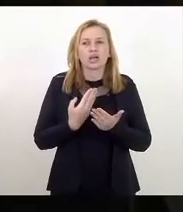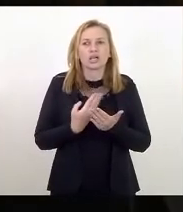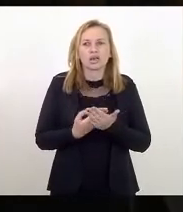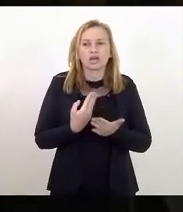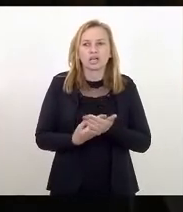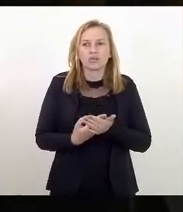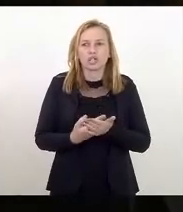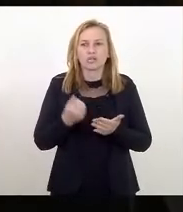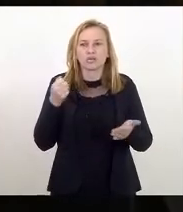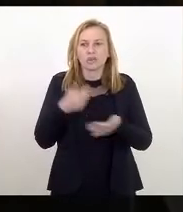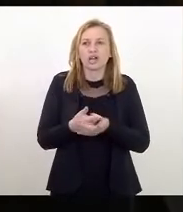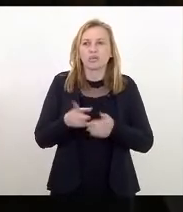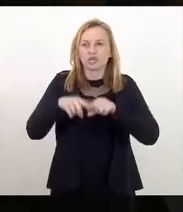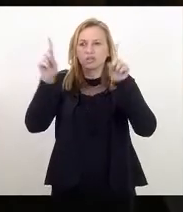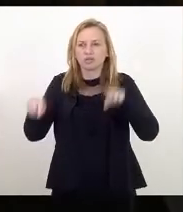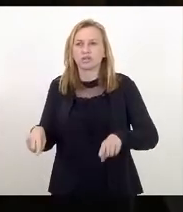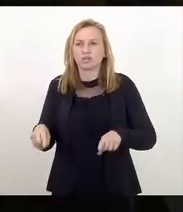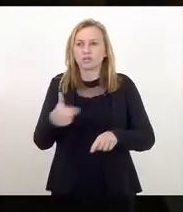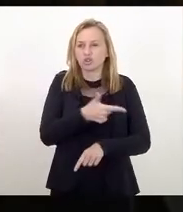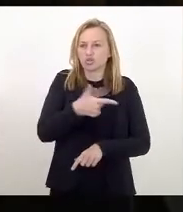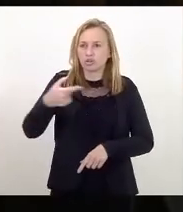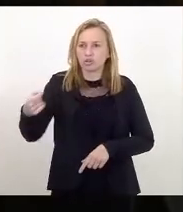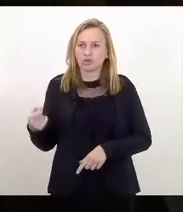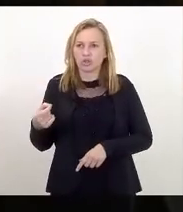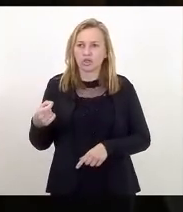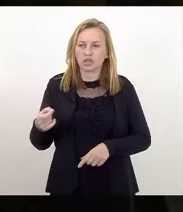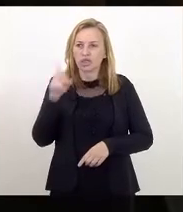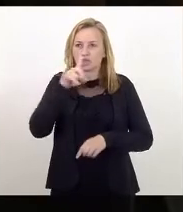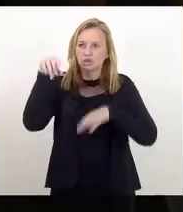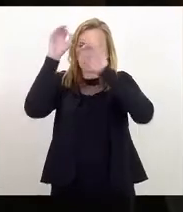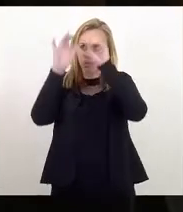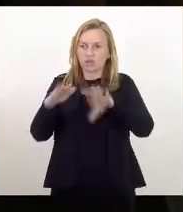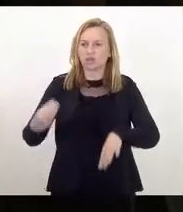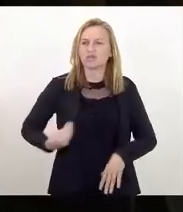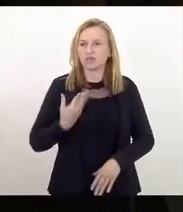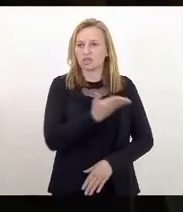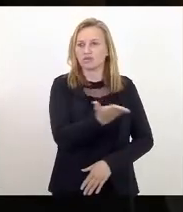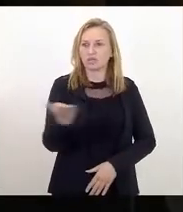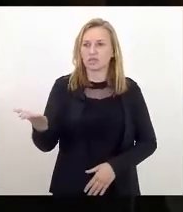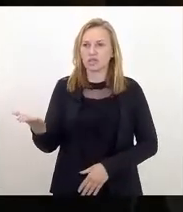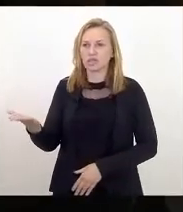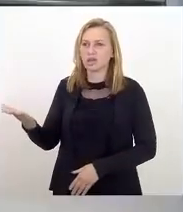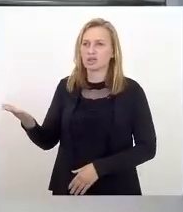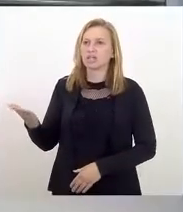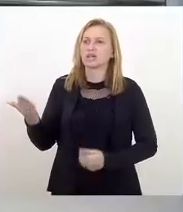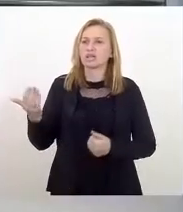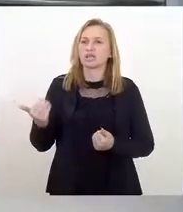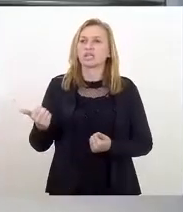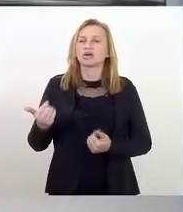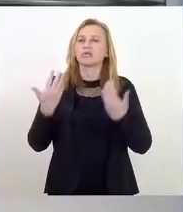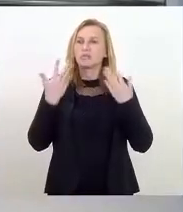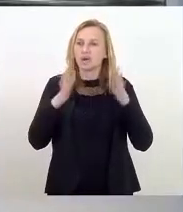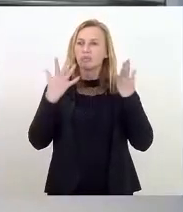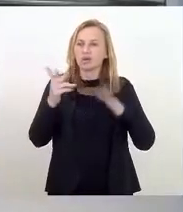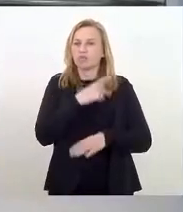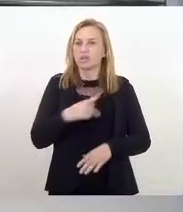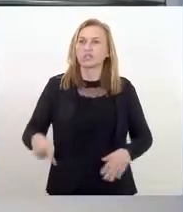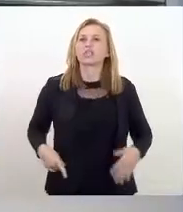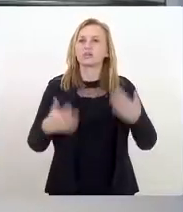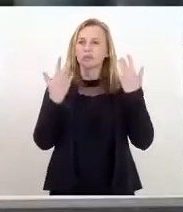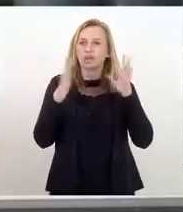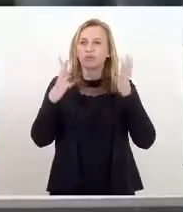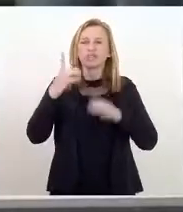Barbosa Lima, sobrinho, 12 de maio de 2020, Deus abençoe a vida de vocês. Contem conosco. Parabéns, presidente, parabéns aos